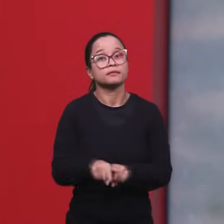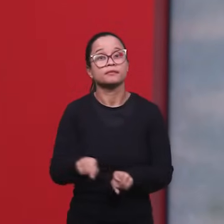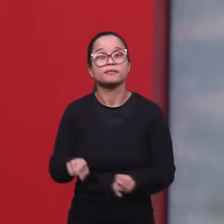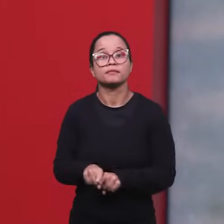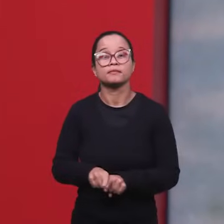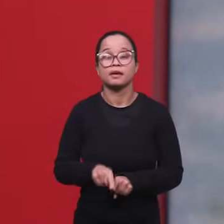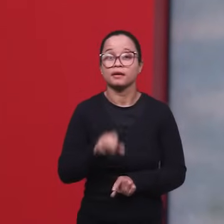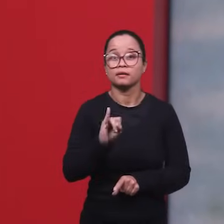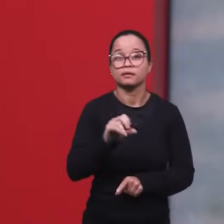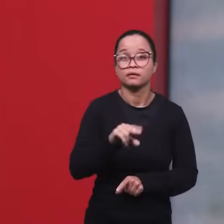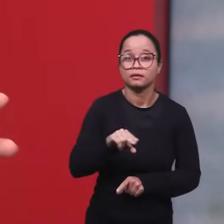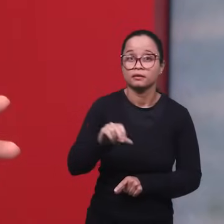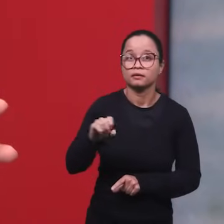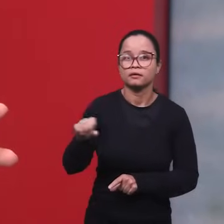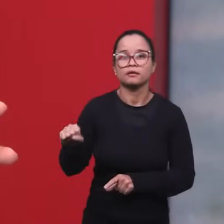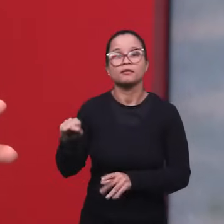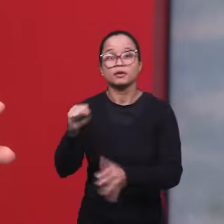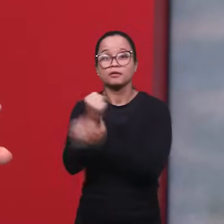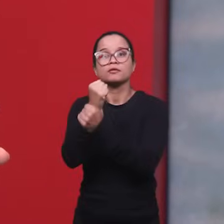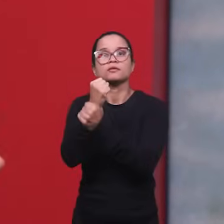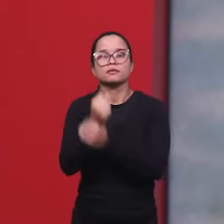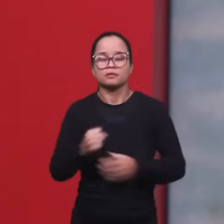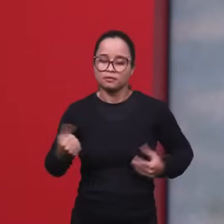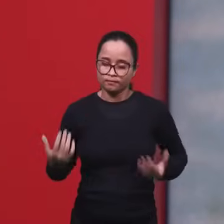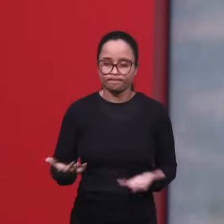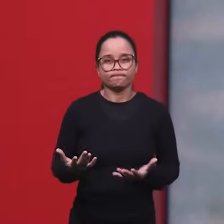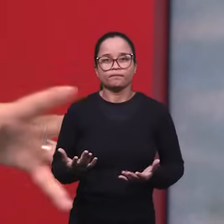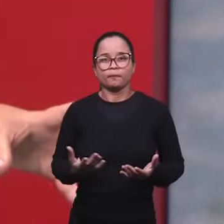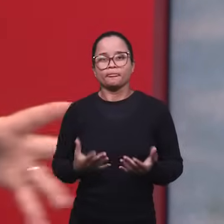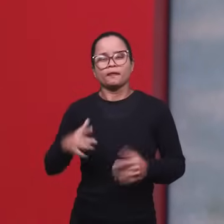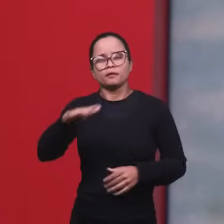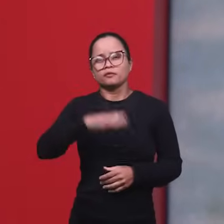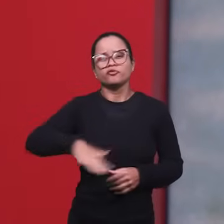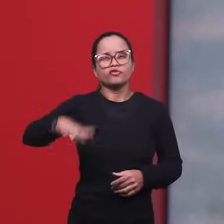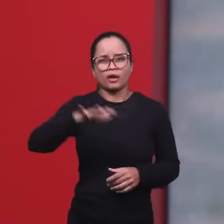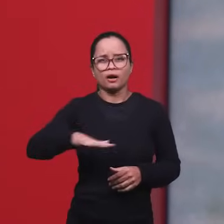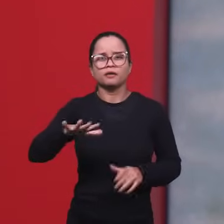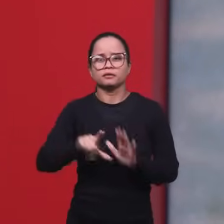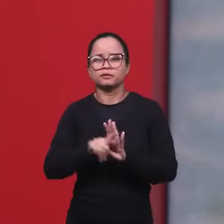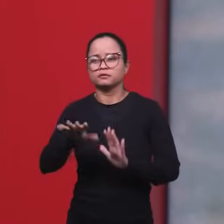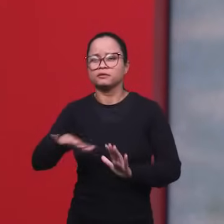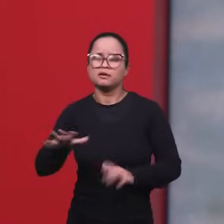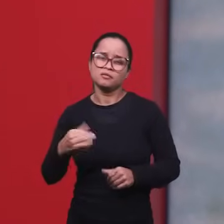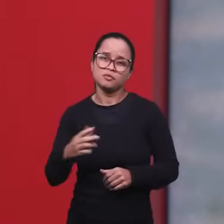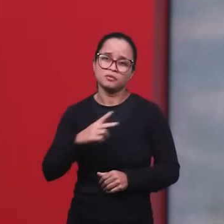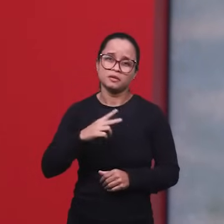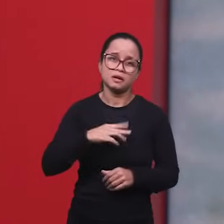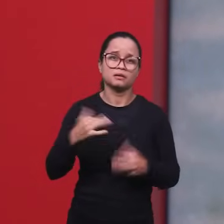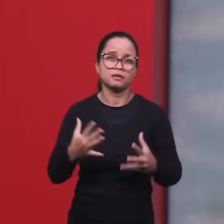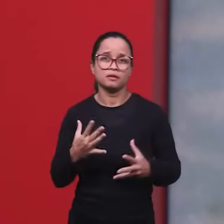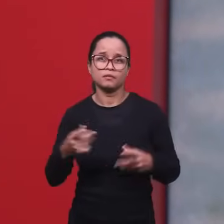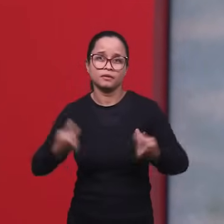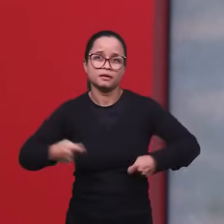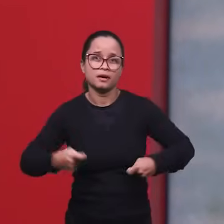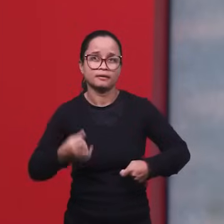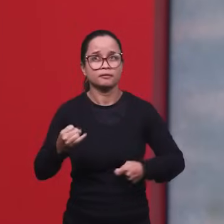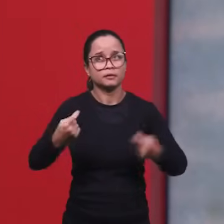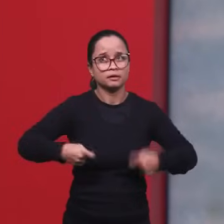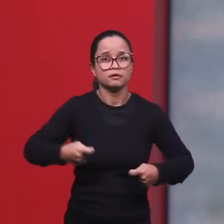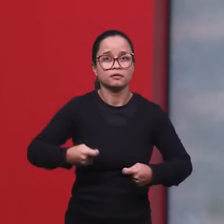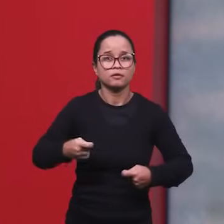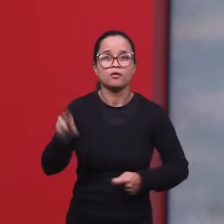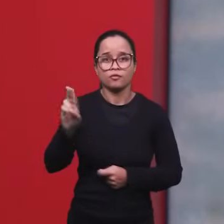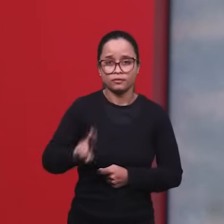para a Previdência, porque a Previdência é um seguro. Seja ela no regime geral como no próprio, é um seguro. Eu vou precisar? Se eu precisar, eu posso